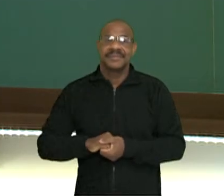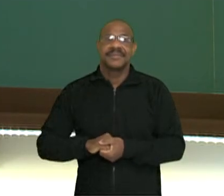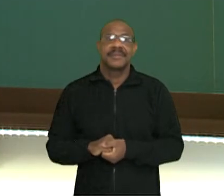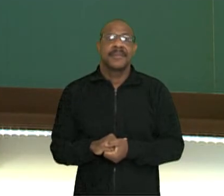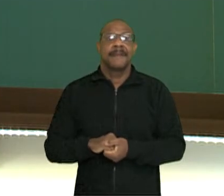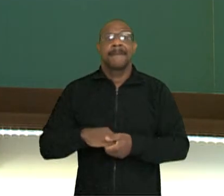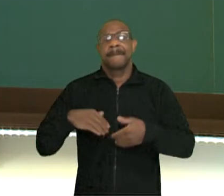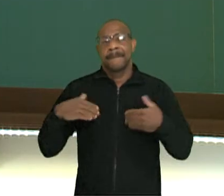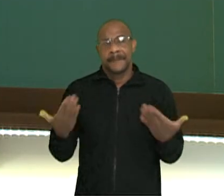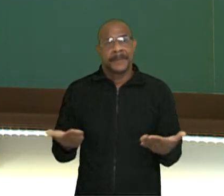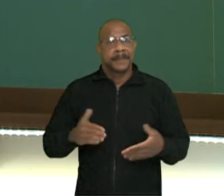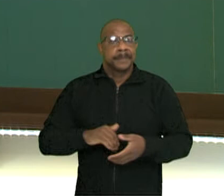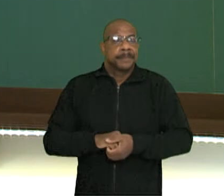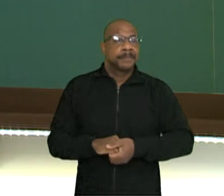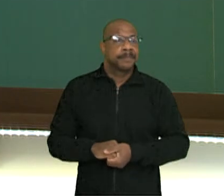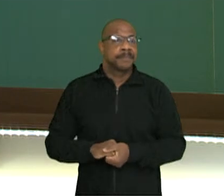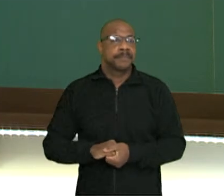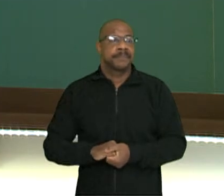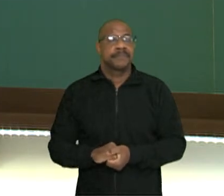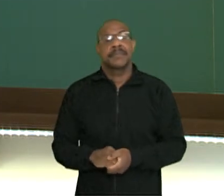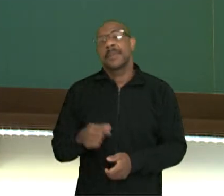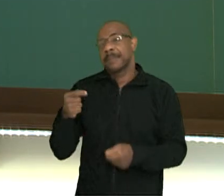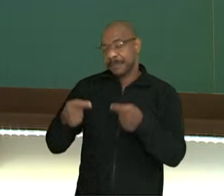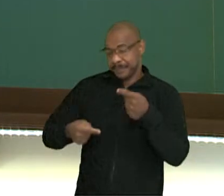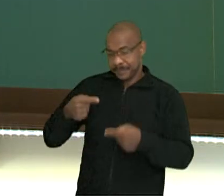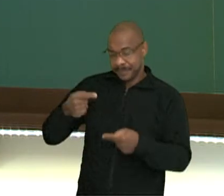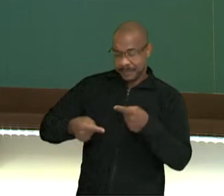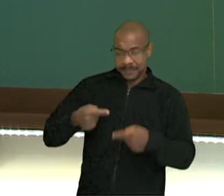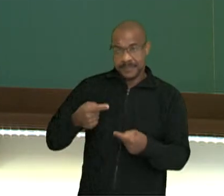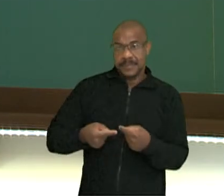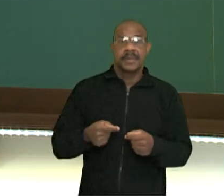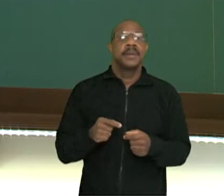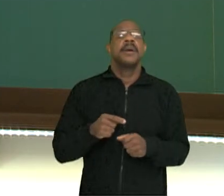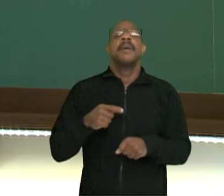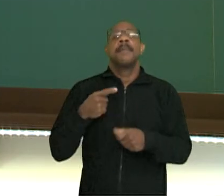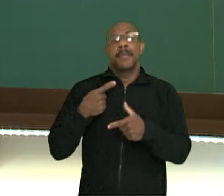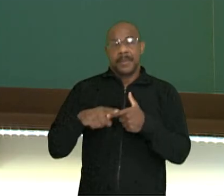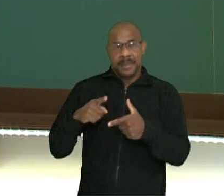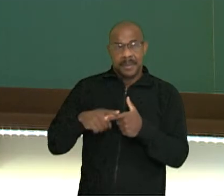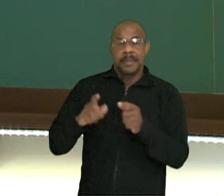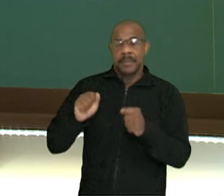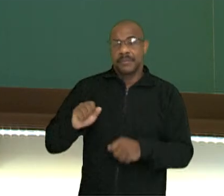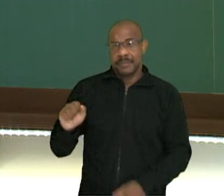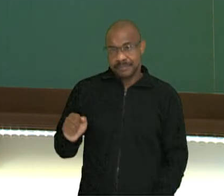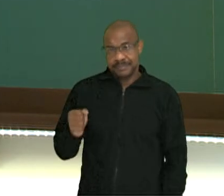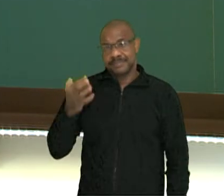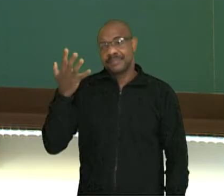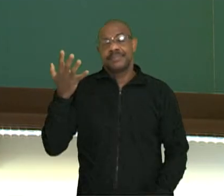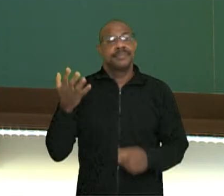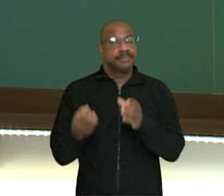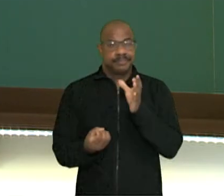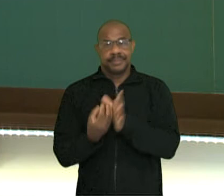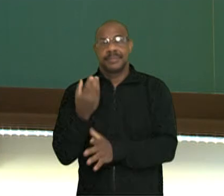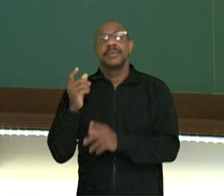proposições. Ao debater os problemas locais, podem surgir causas